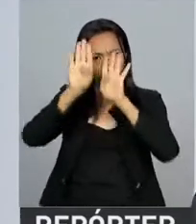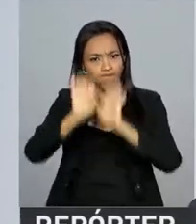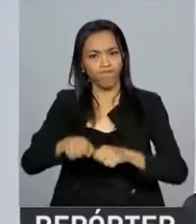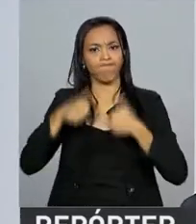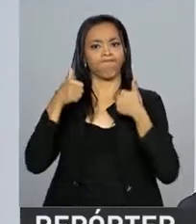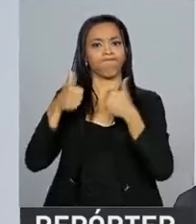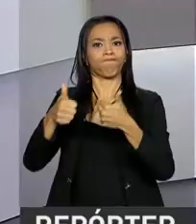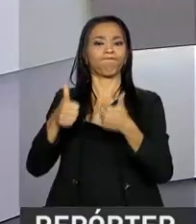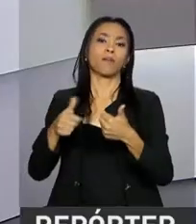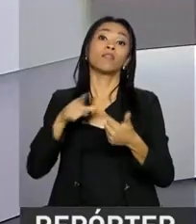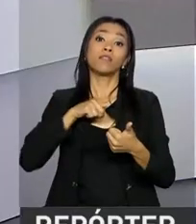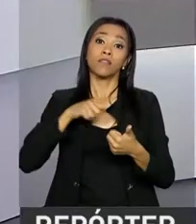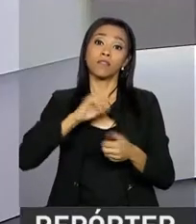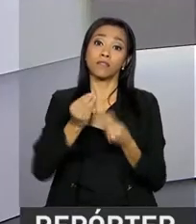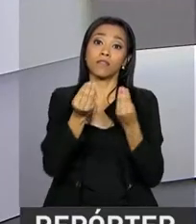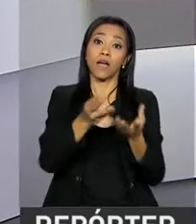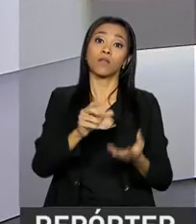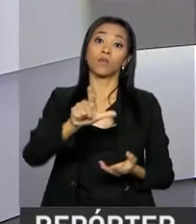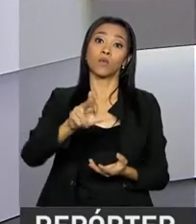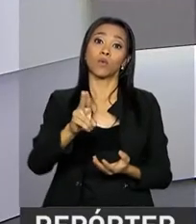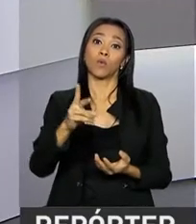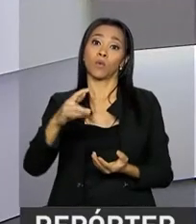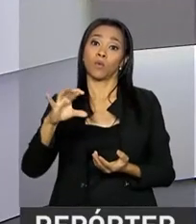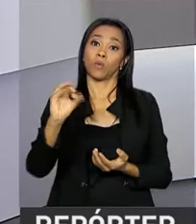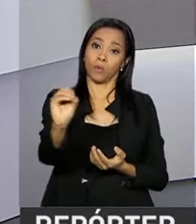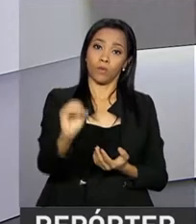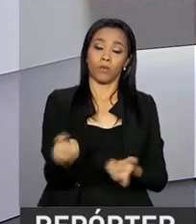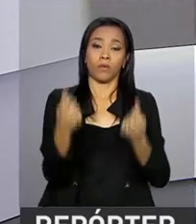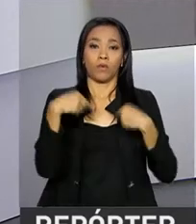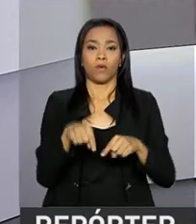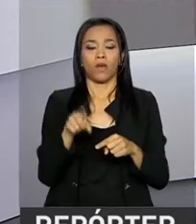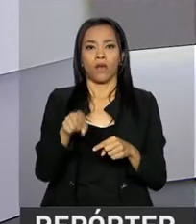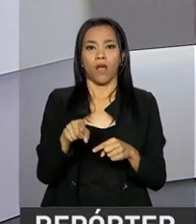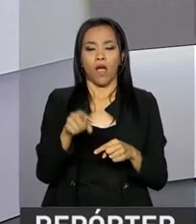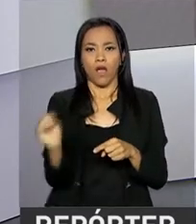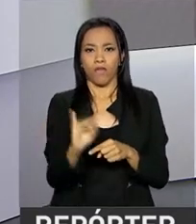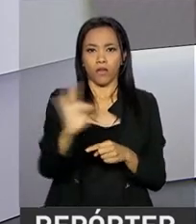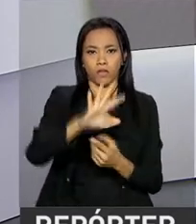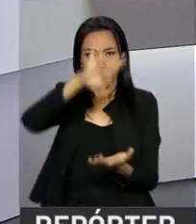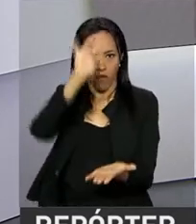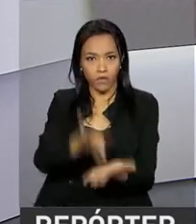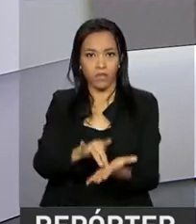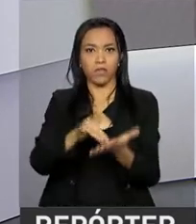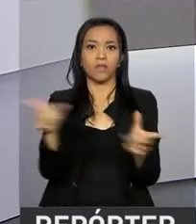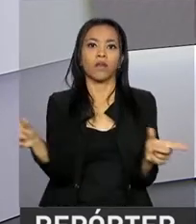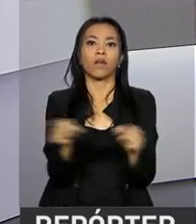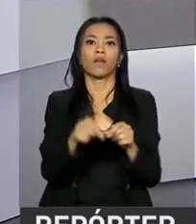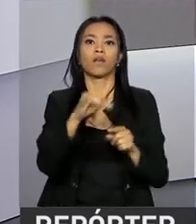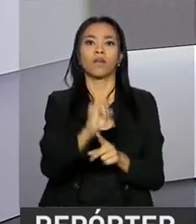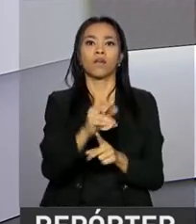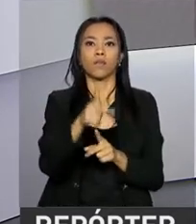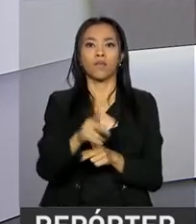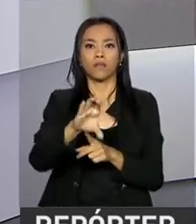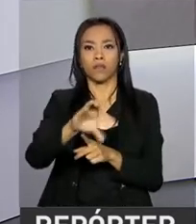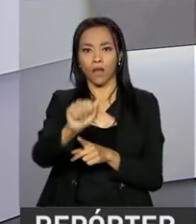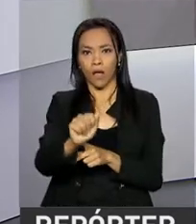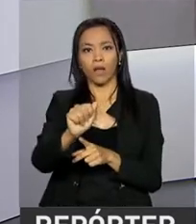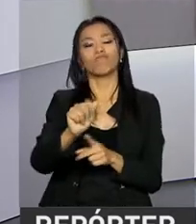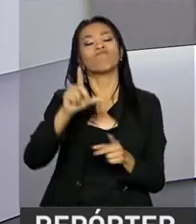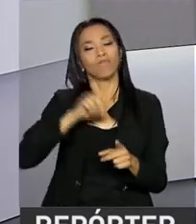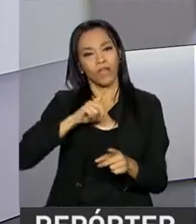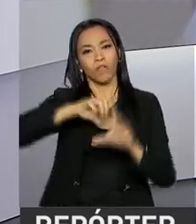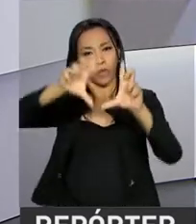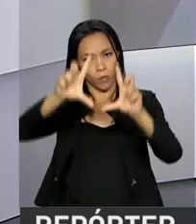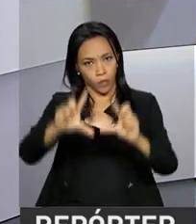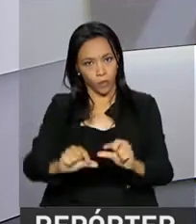lucro ea inflação oficial indicada pelo ipea registrou desaceleração em março